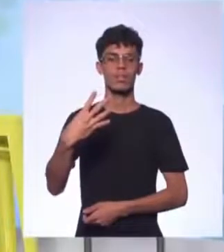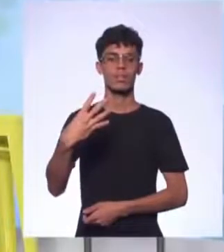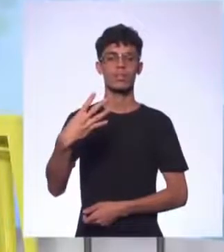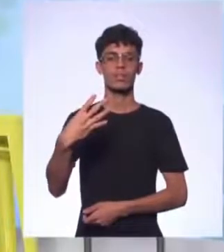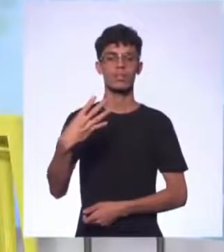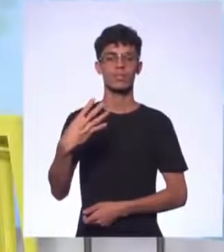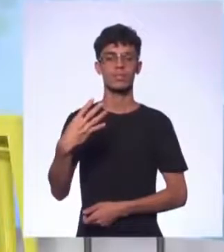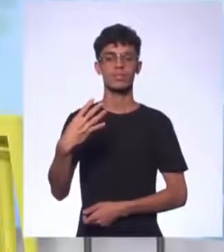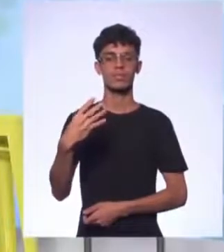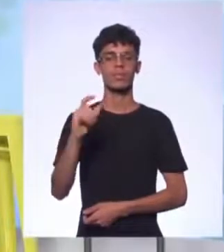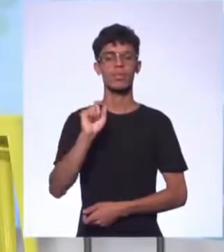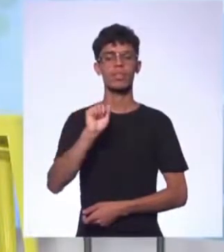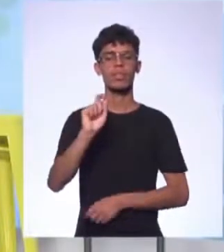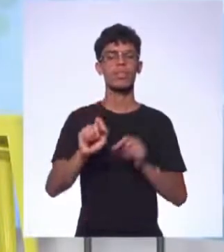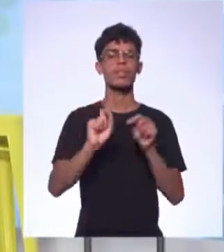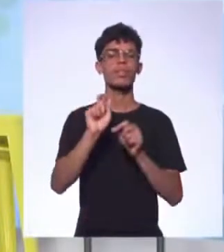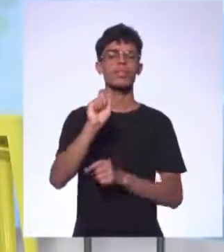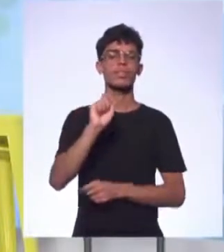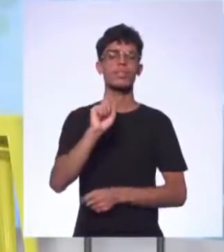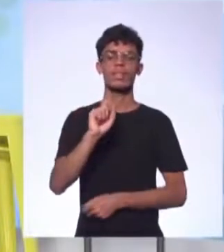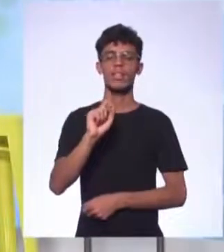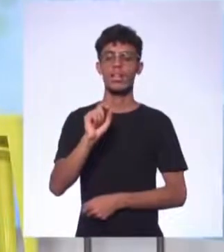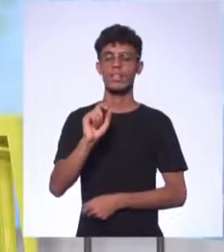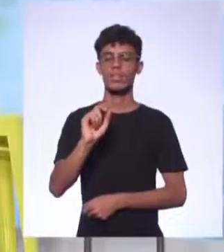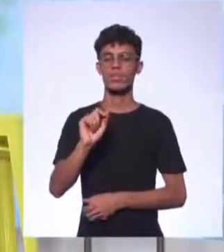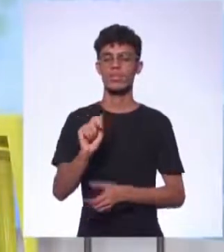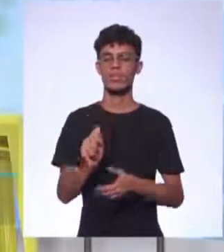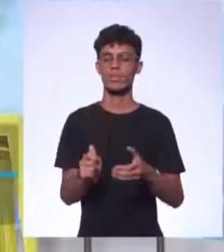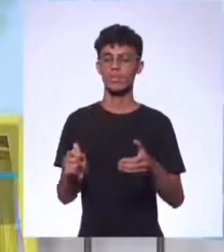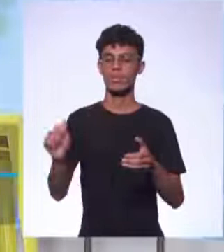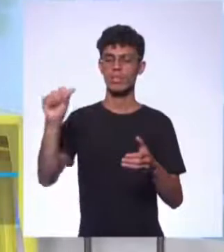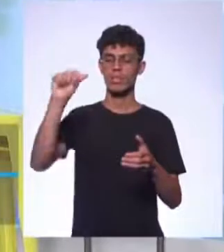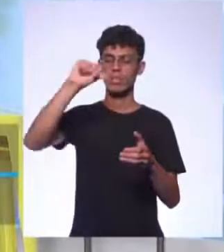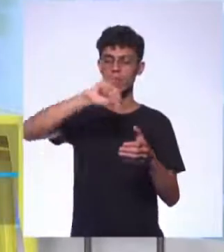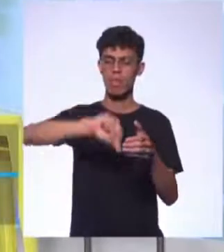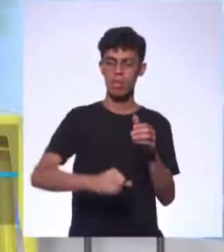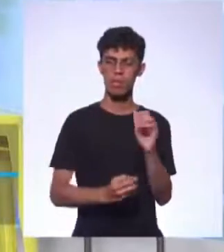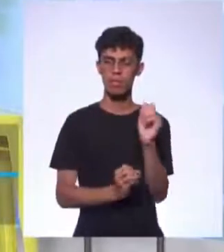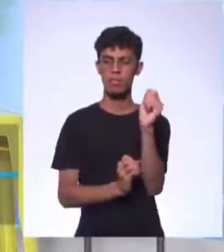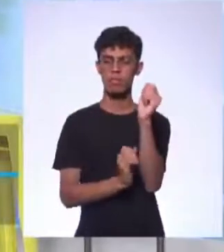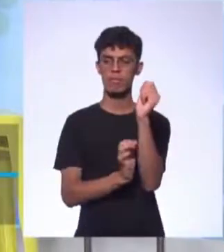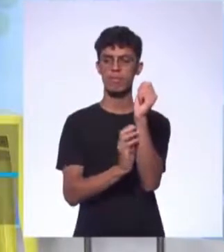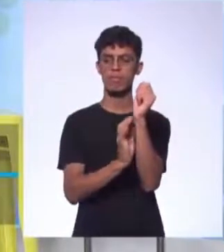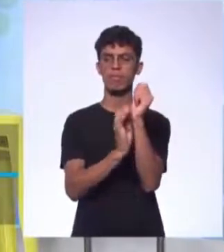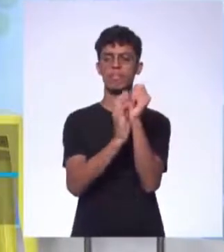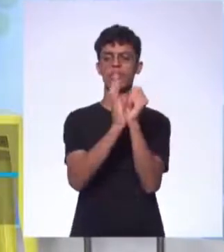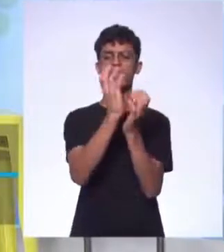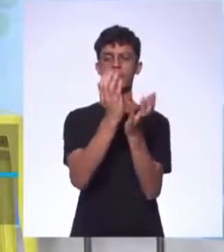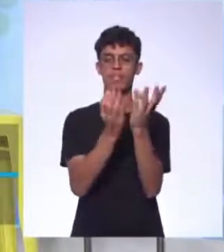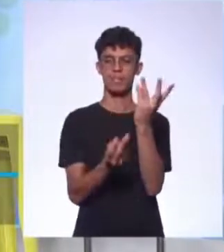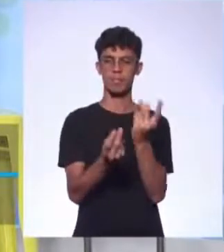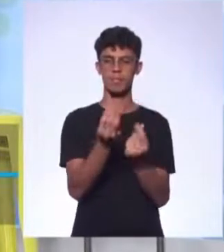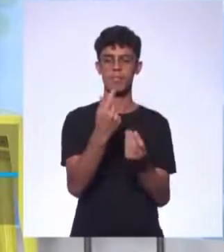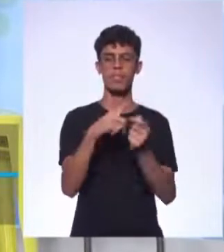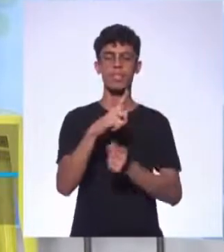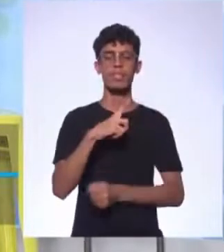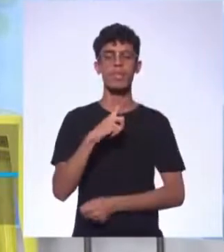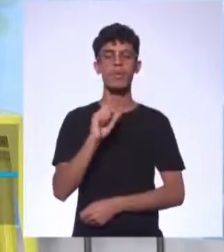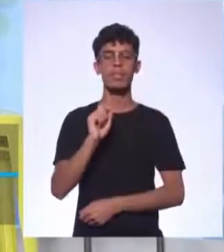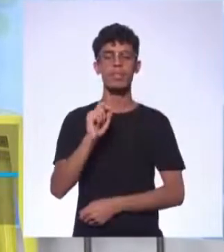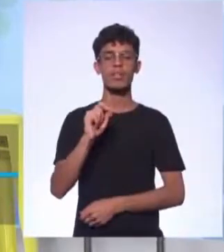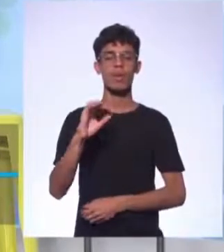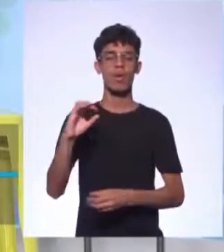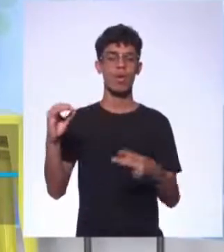H2SO4, que é quem? O ácido sulfúrico. Portanto, aqui eu tenho as moléculas de água,